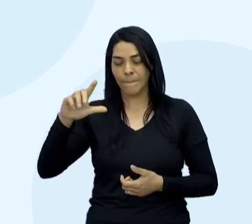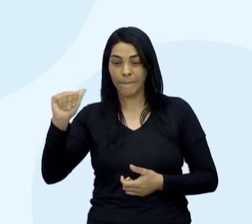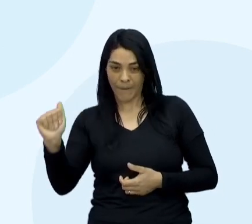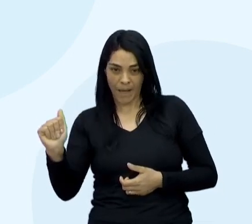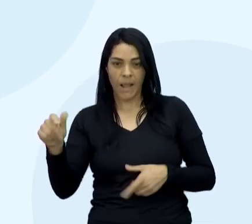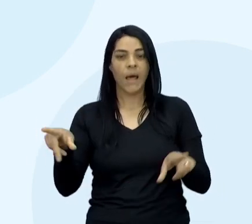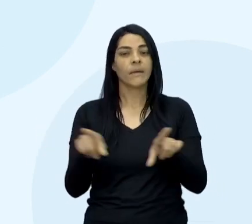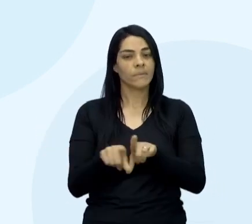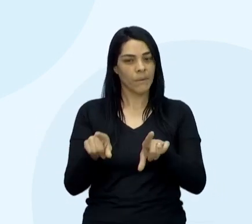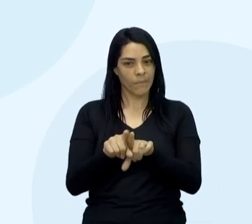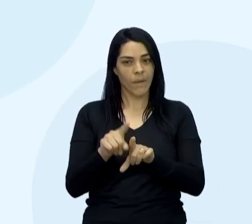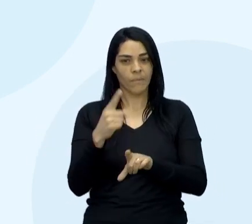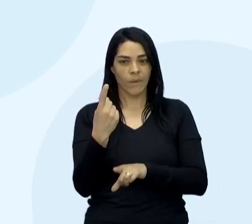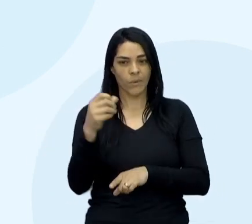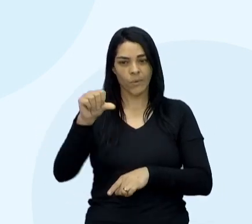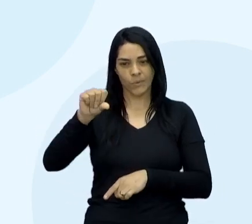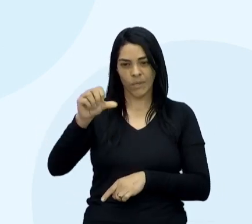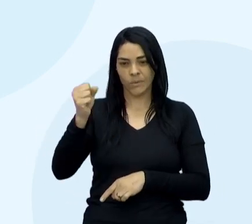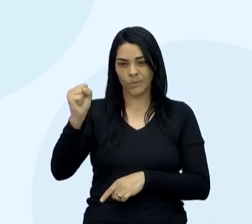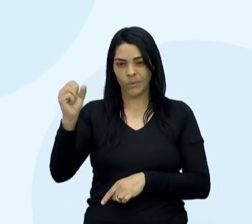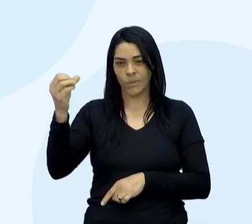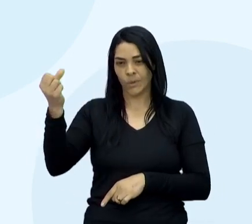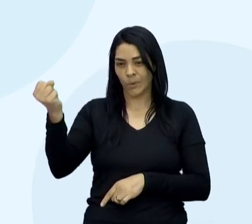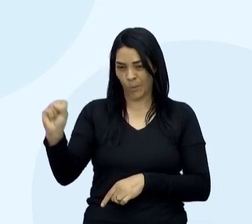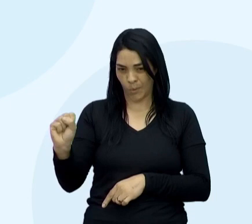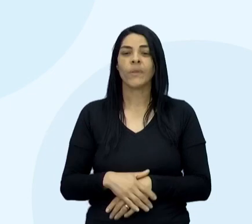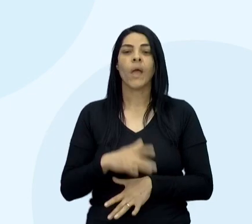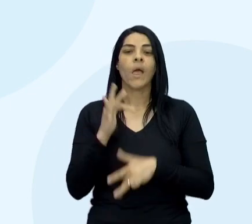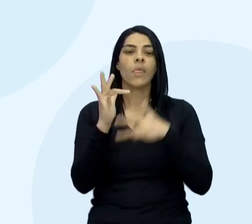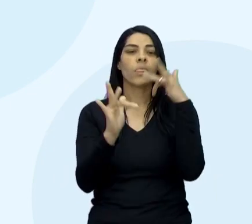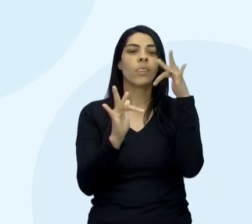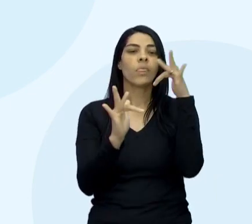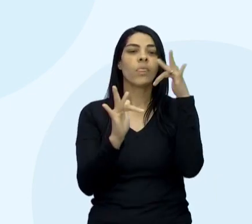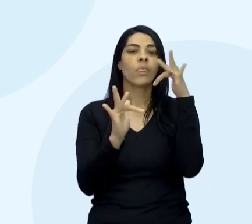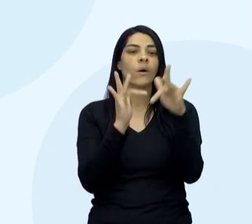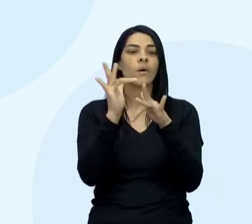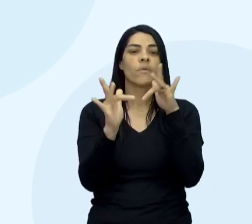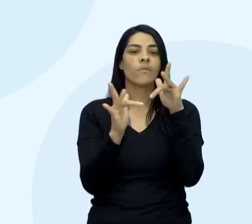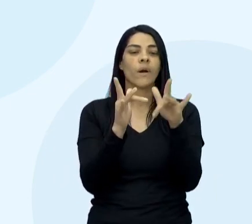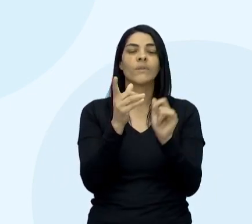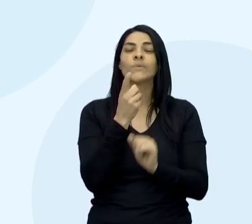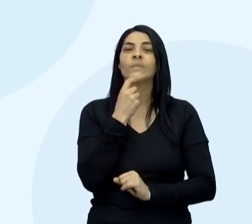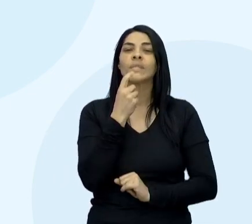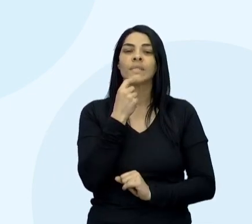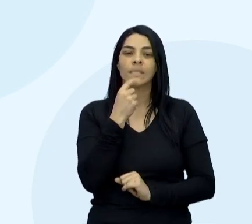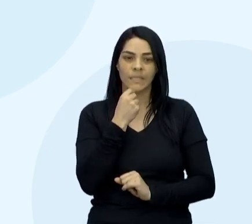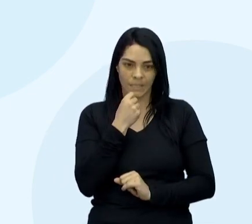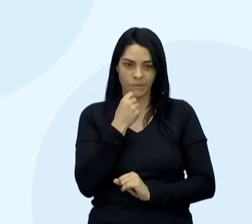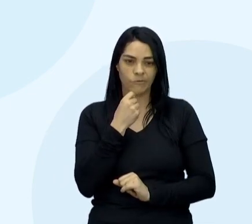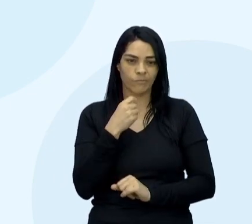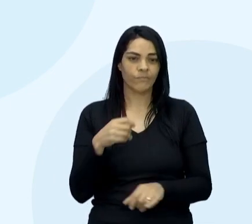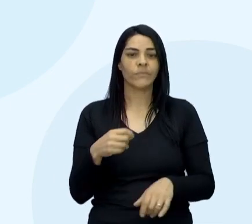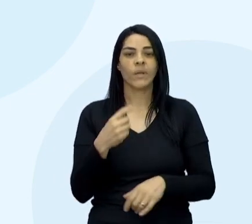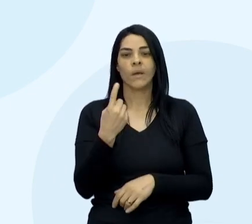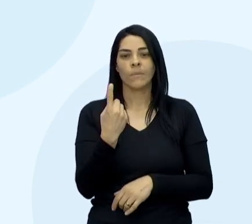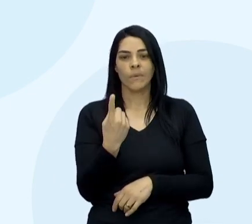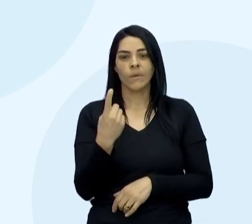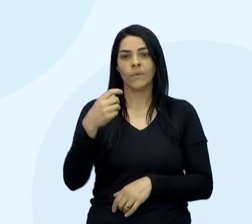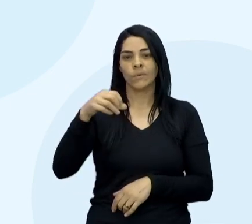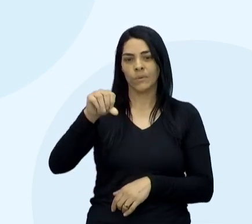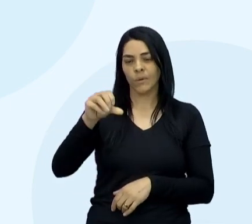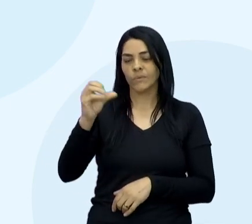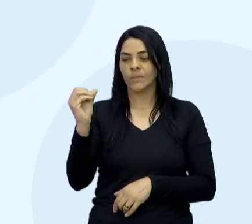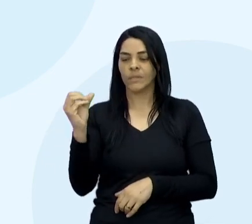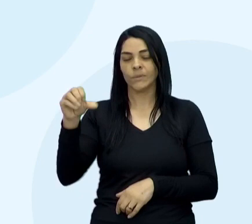de 1908, e Noivado de Sangue, né, de Antônio Leal, 1909. Mas há também comédias,